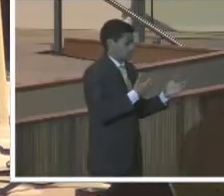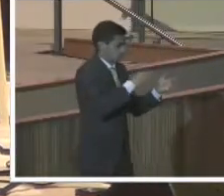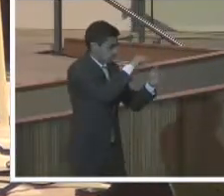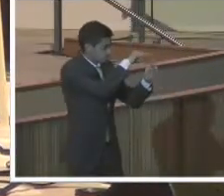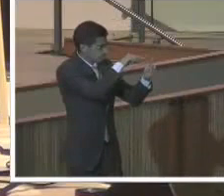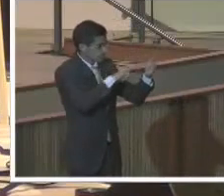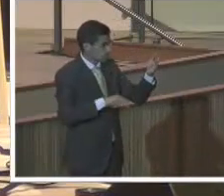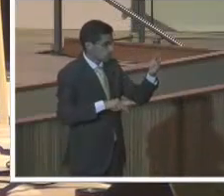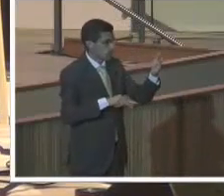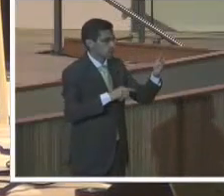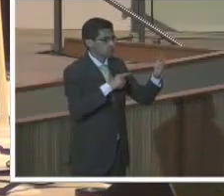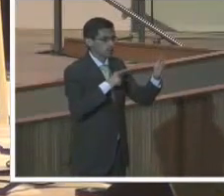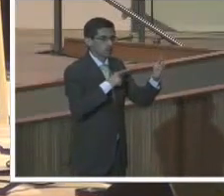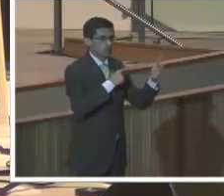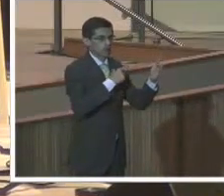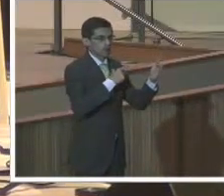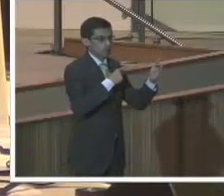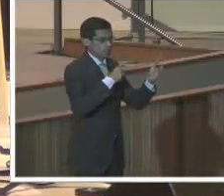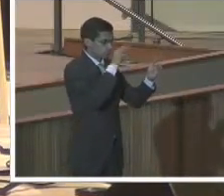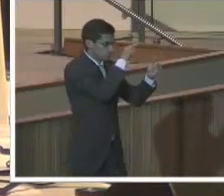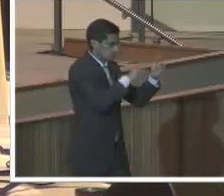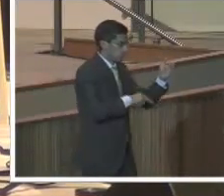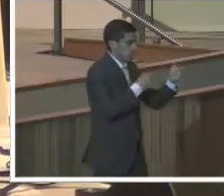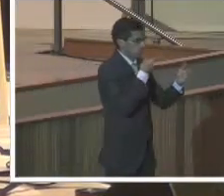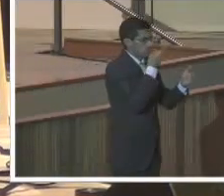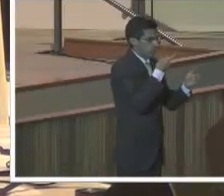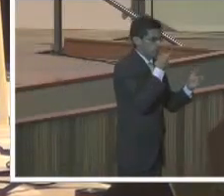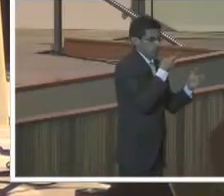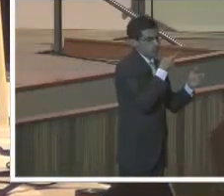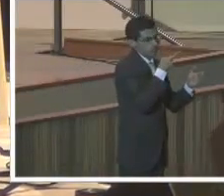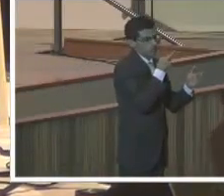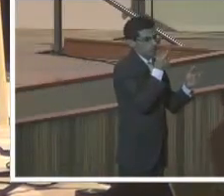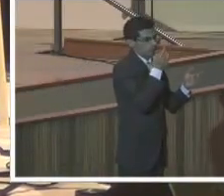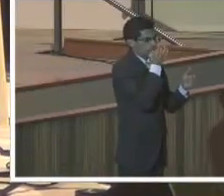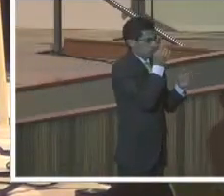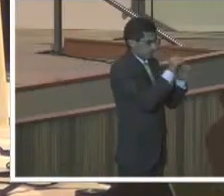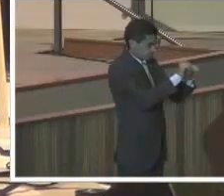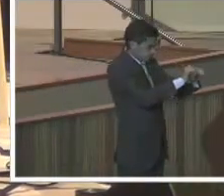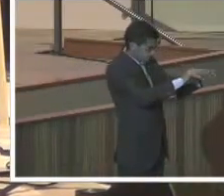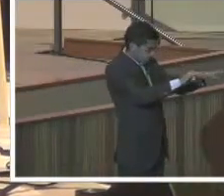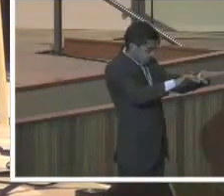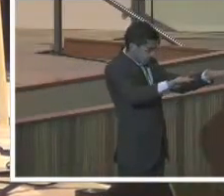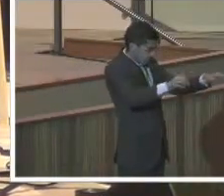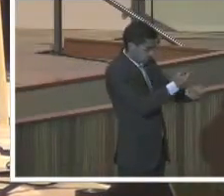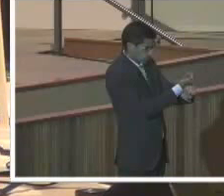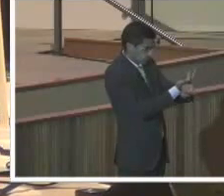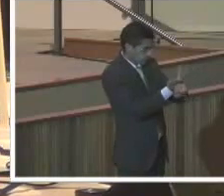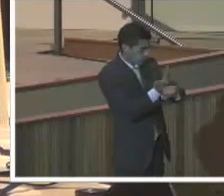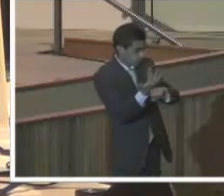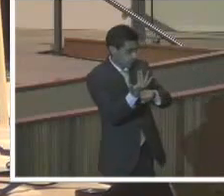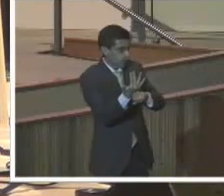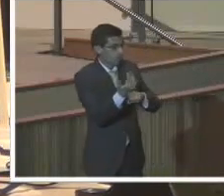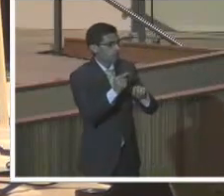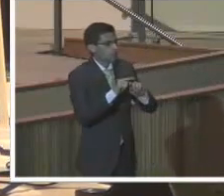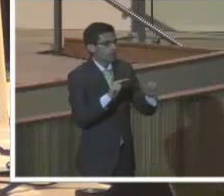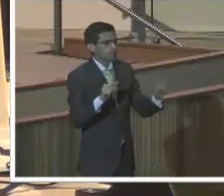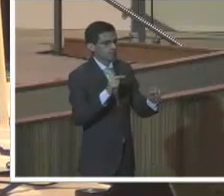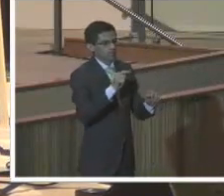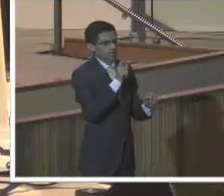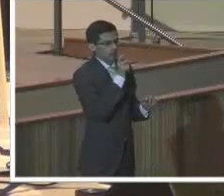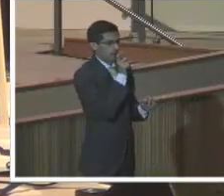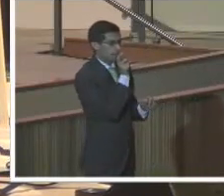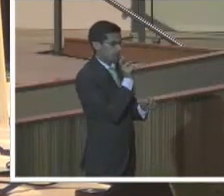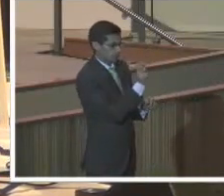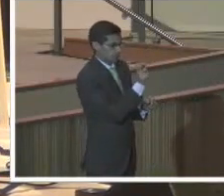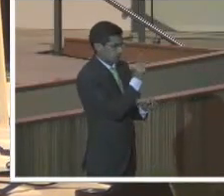no campo, mas a versão que está mais tradicional da Bíblia, e mesmo o texto em grego, ela fala que